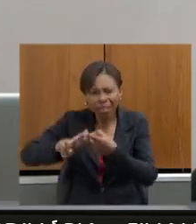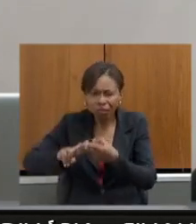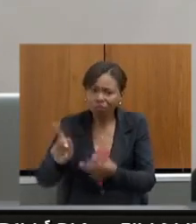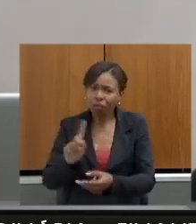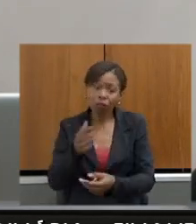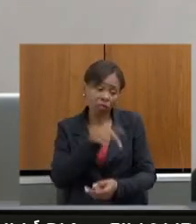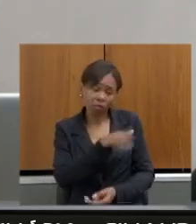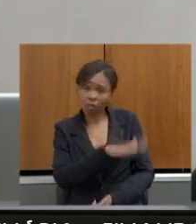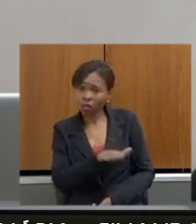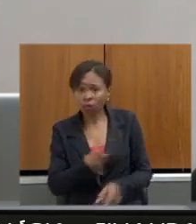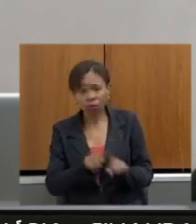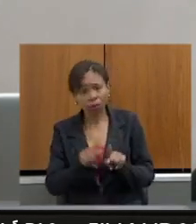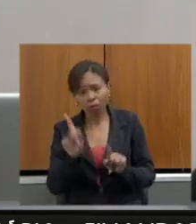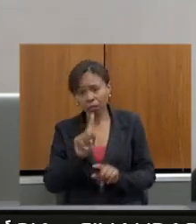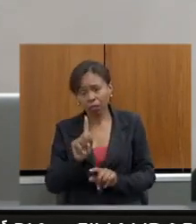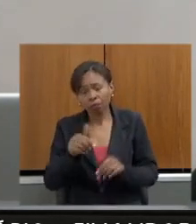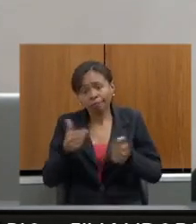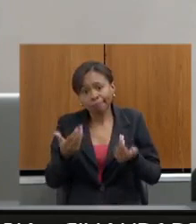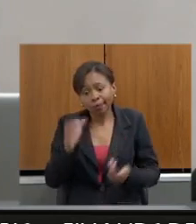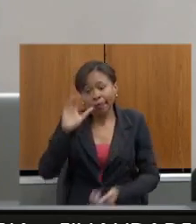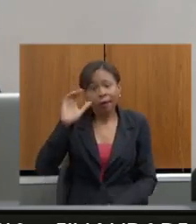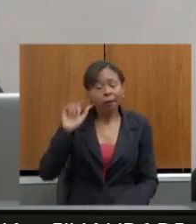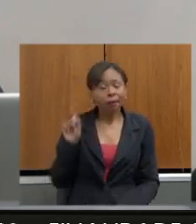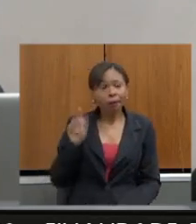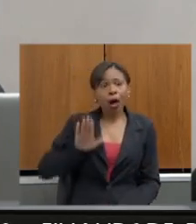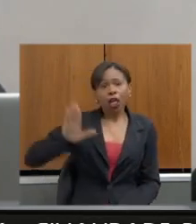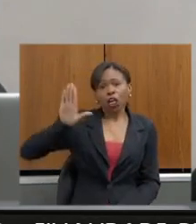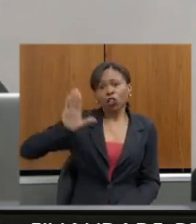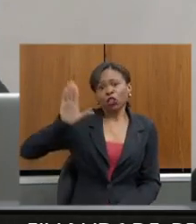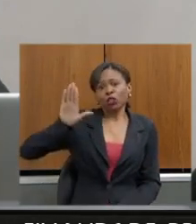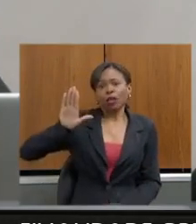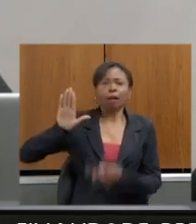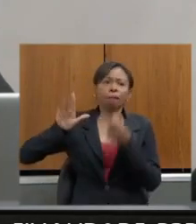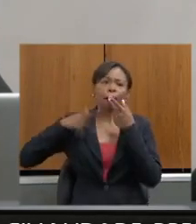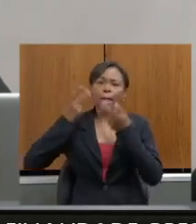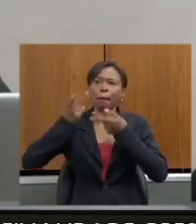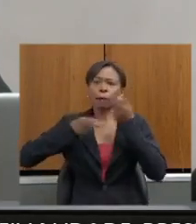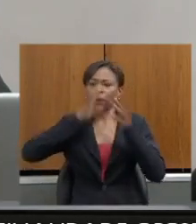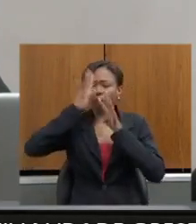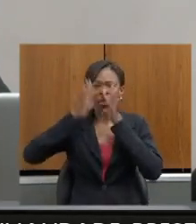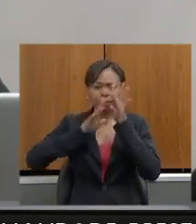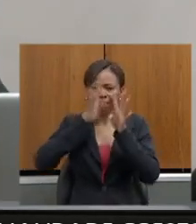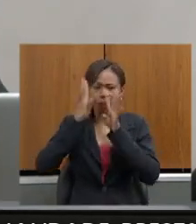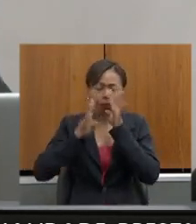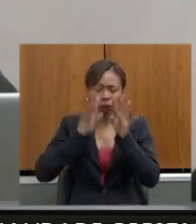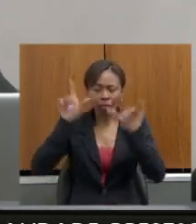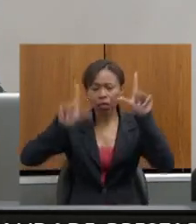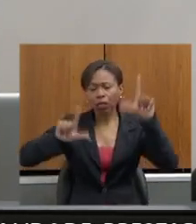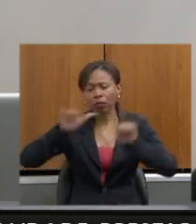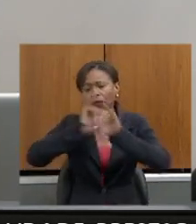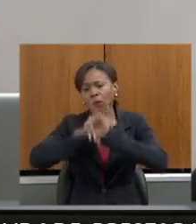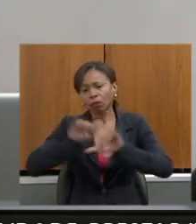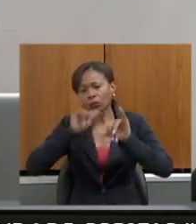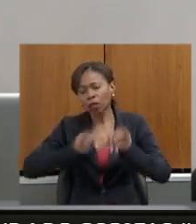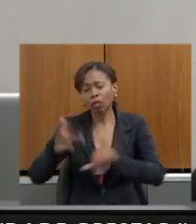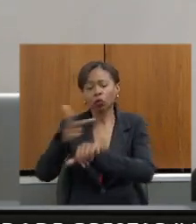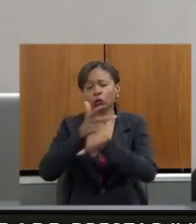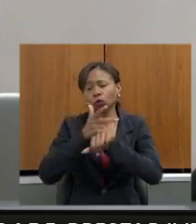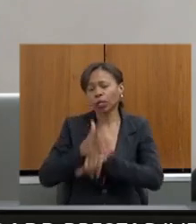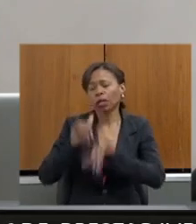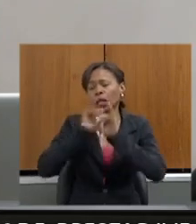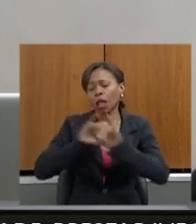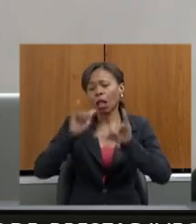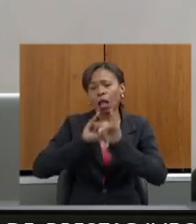e aí fica e cidadão conversando mulher de borrachinha né pela imprensa fora e nos seus vídeos